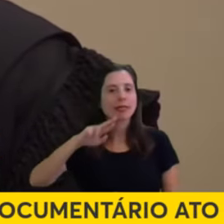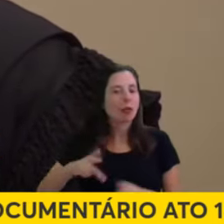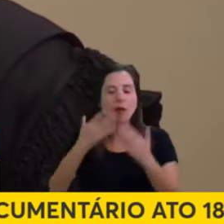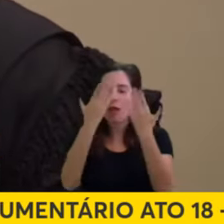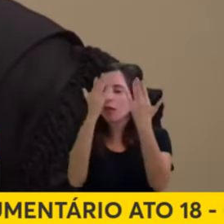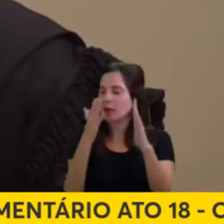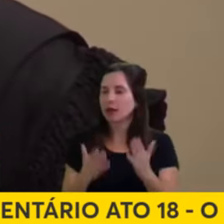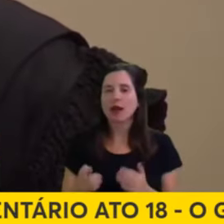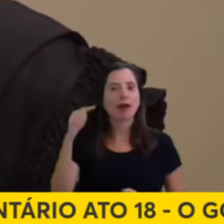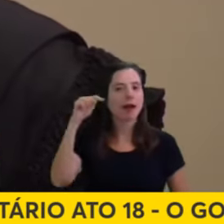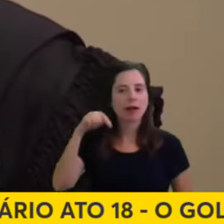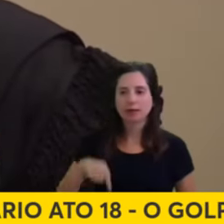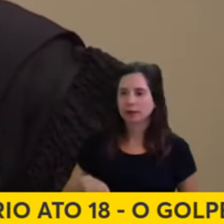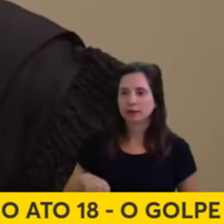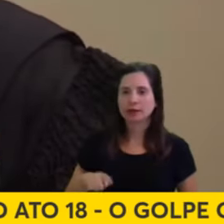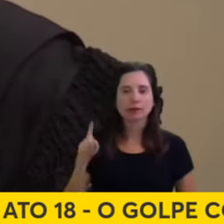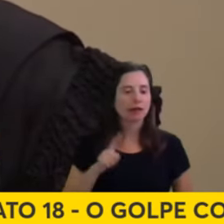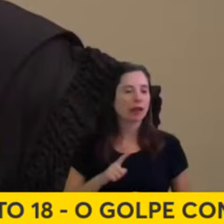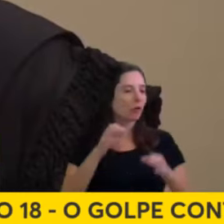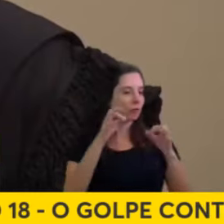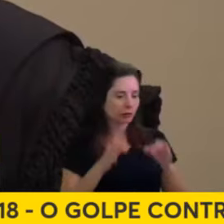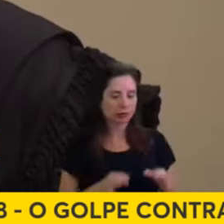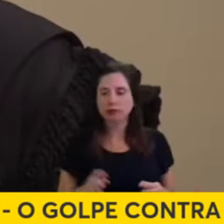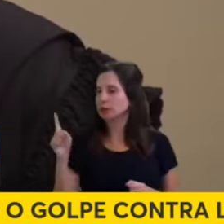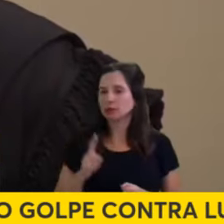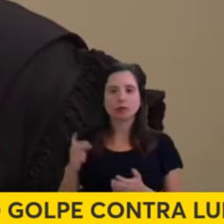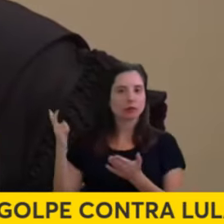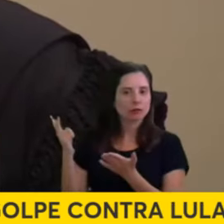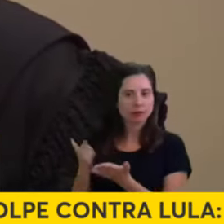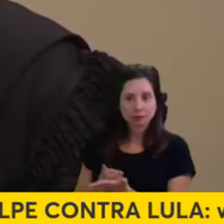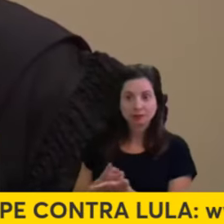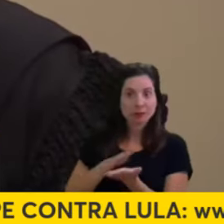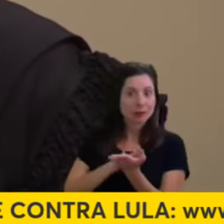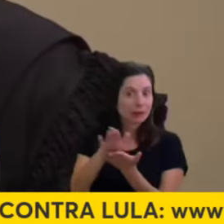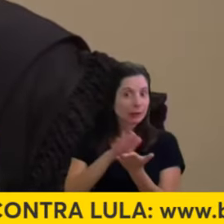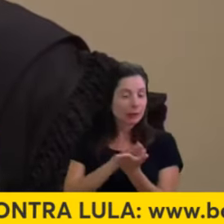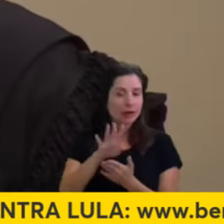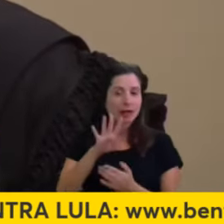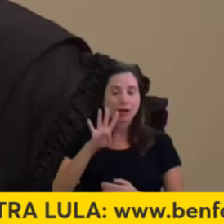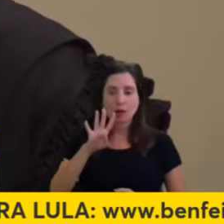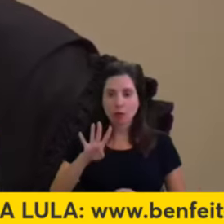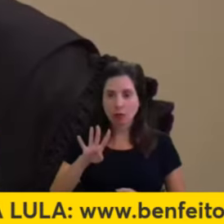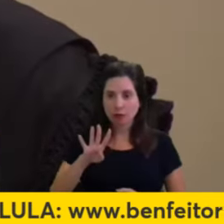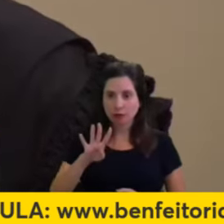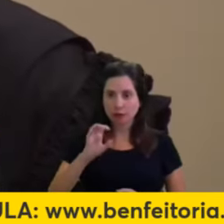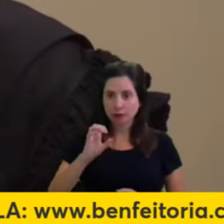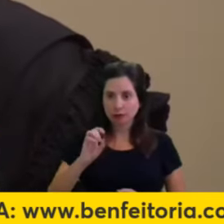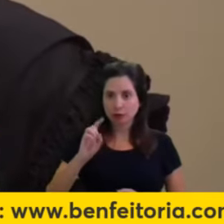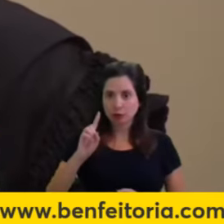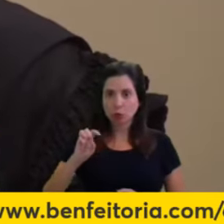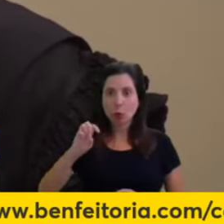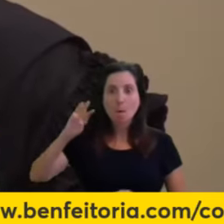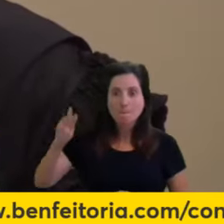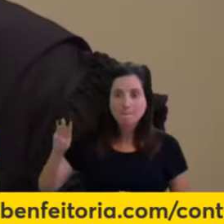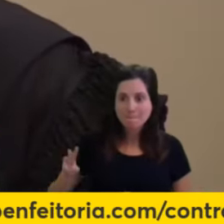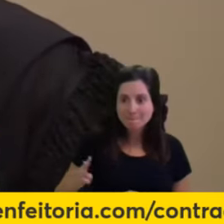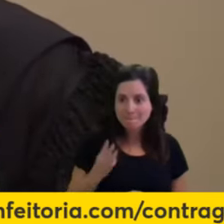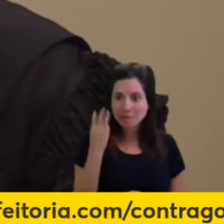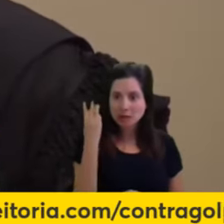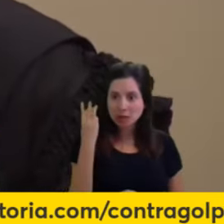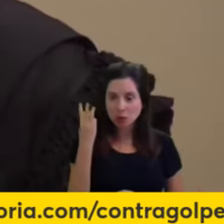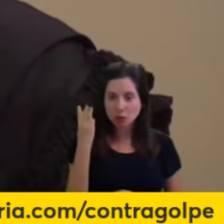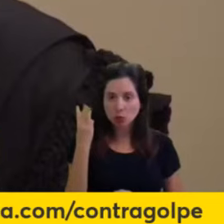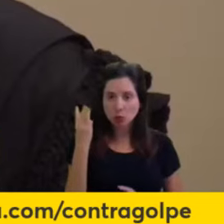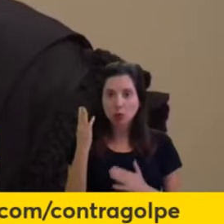seus erros se considerados os gastos em cada pré-campanha chega seu valor de 401.000 na época do período Def filiado no